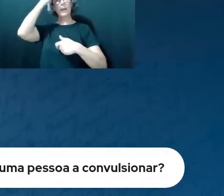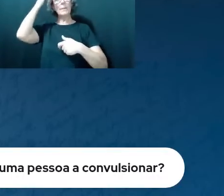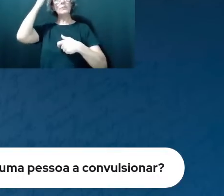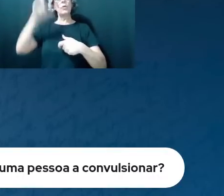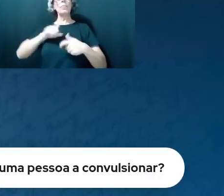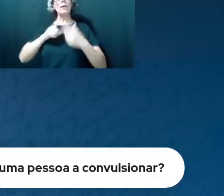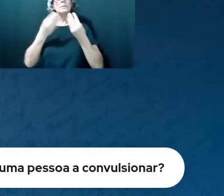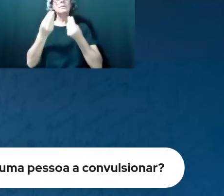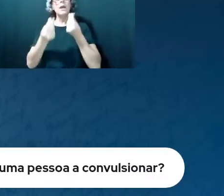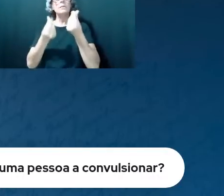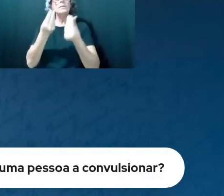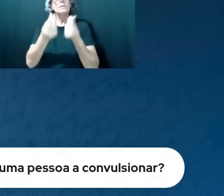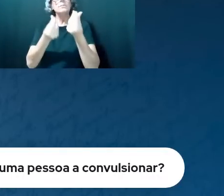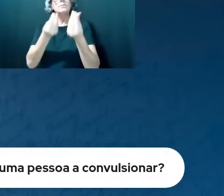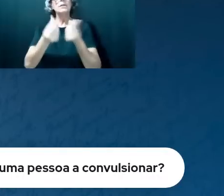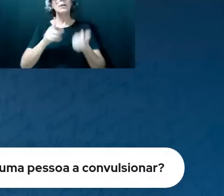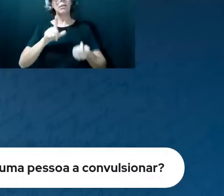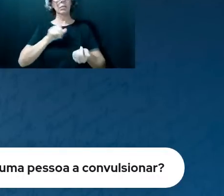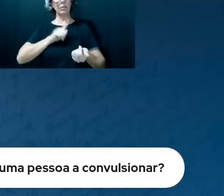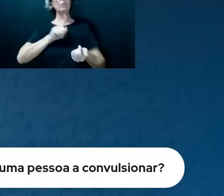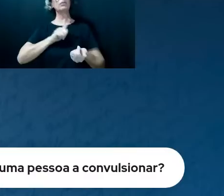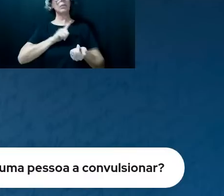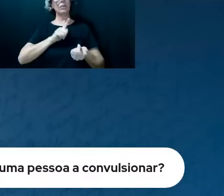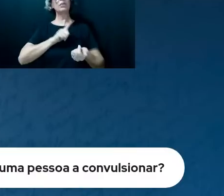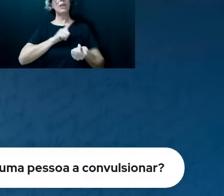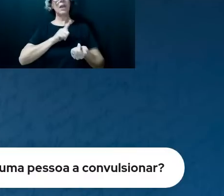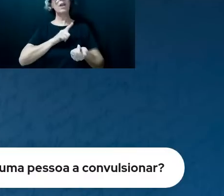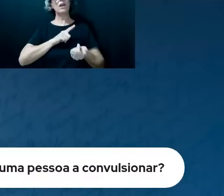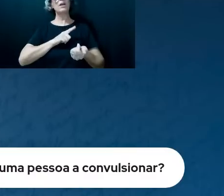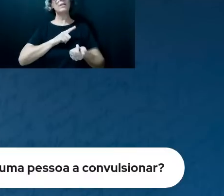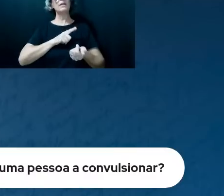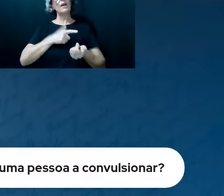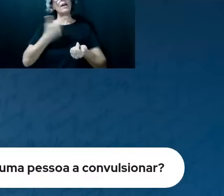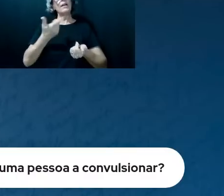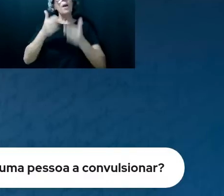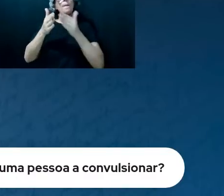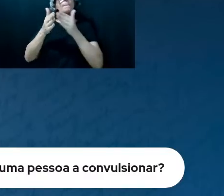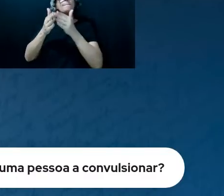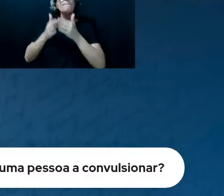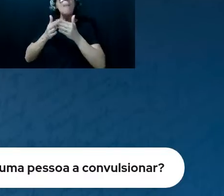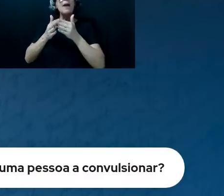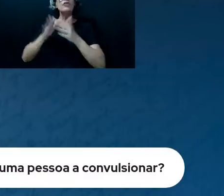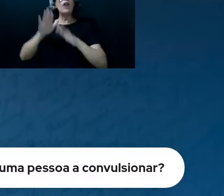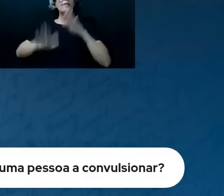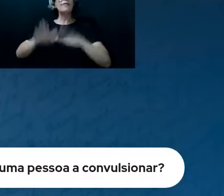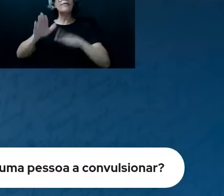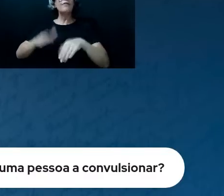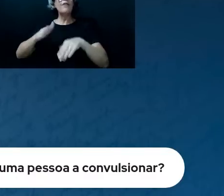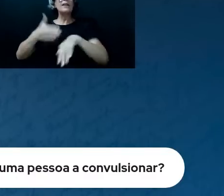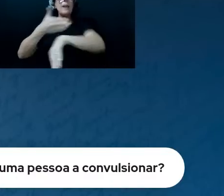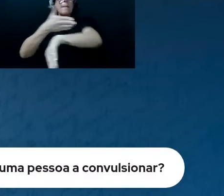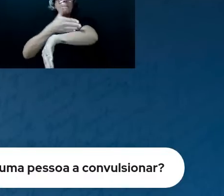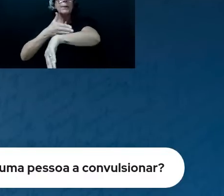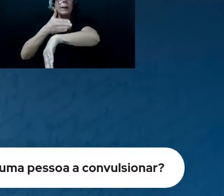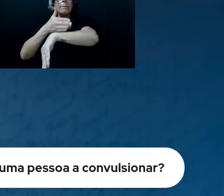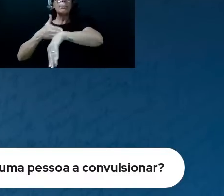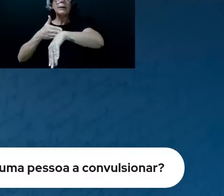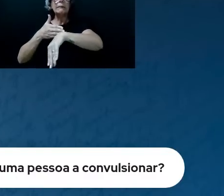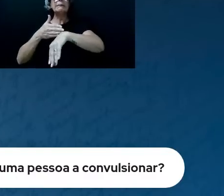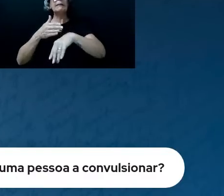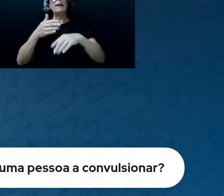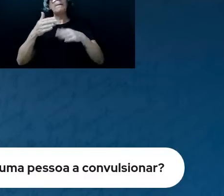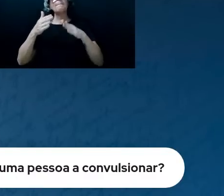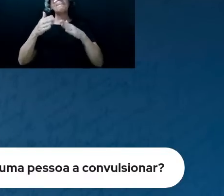insensibilidade, eles pedem para serem macerados, para serem feridos, e às vezes até para serem crucificados. Então,